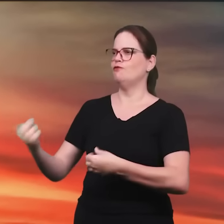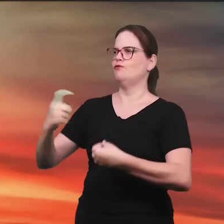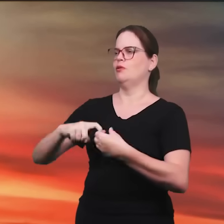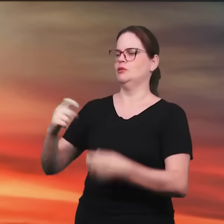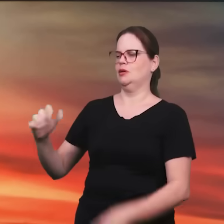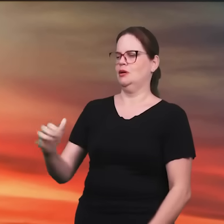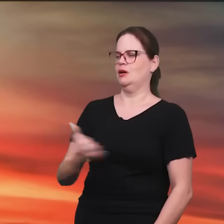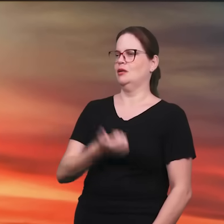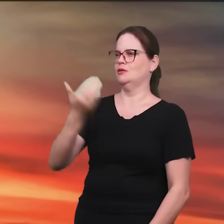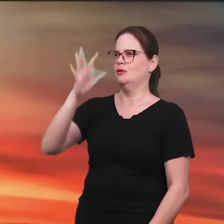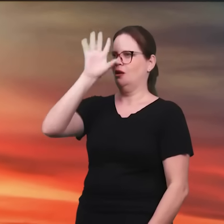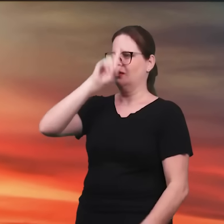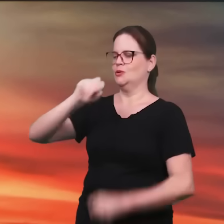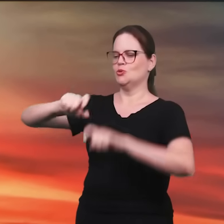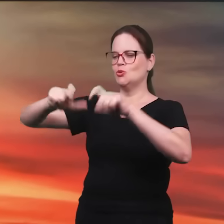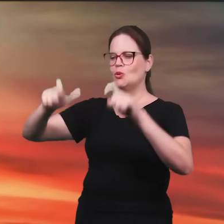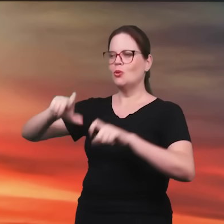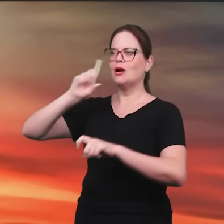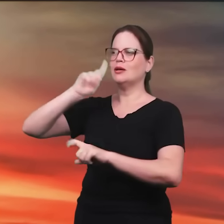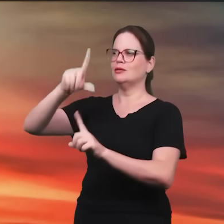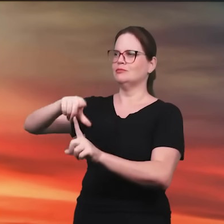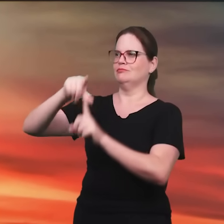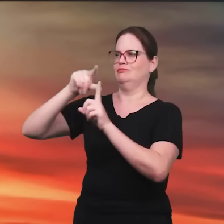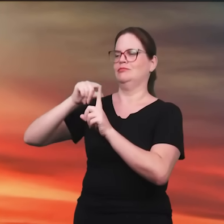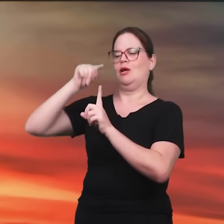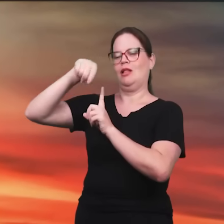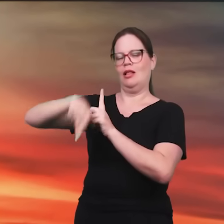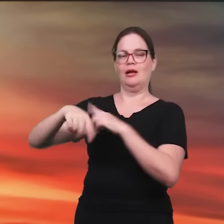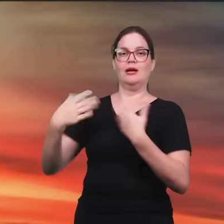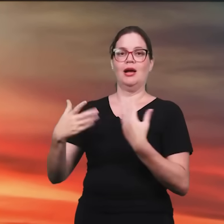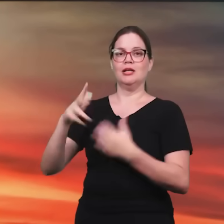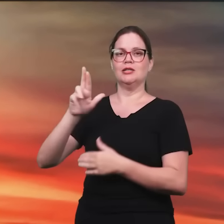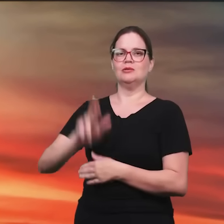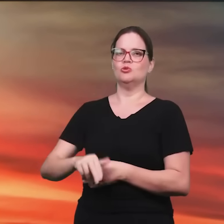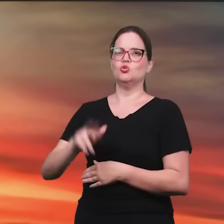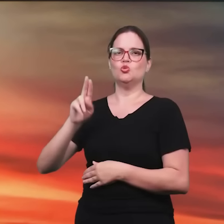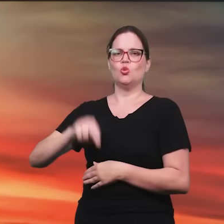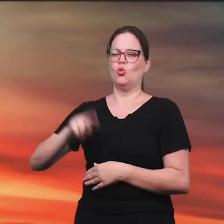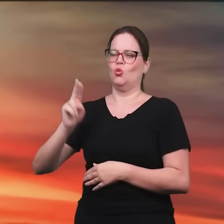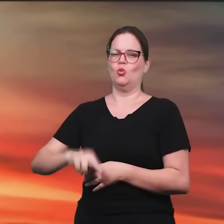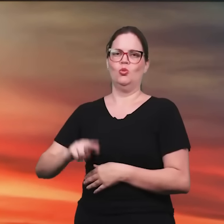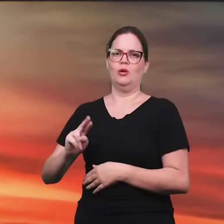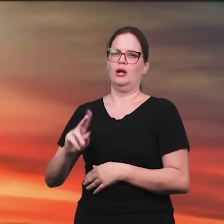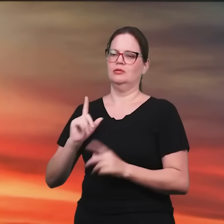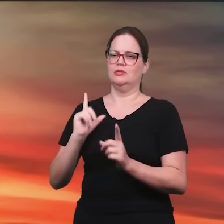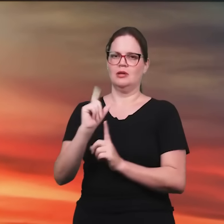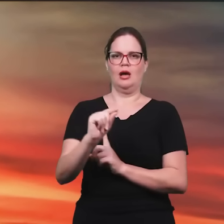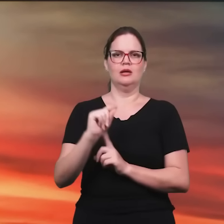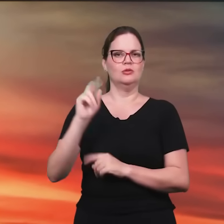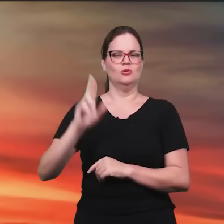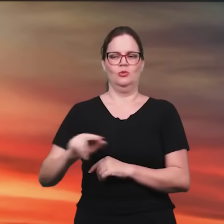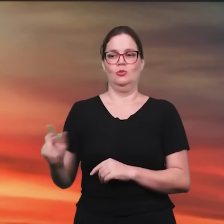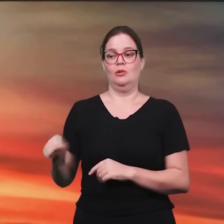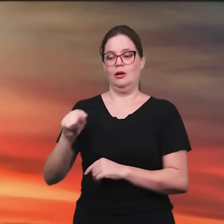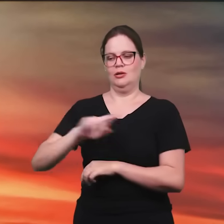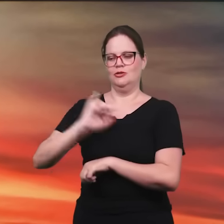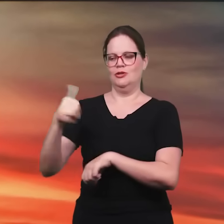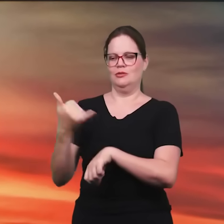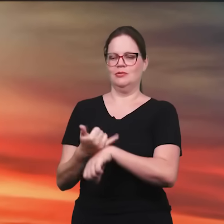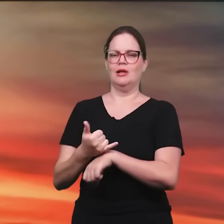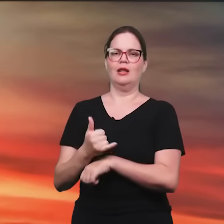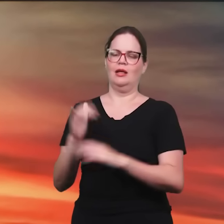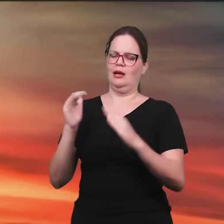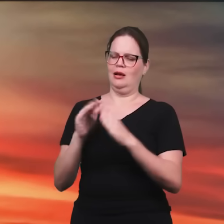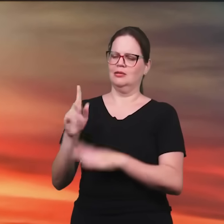adorar no lugar onde eles nunca deveriam ter saído, que é de Jerusalém. Jerusalém é a nossa